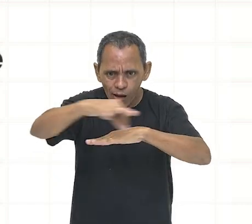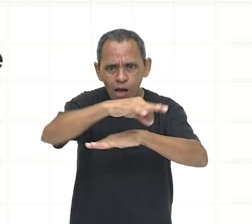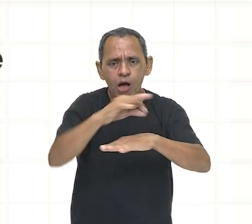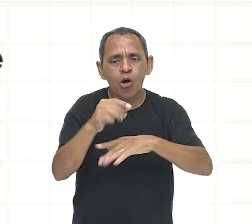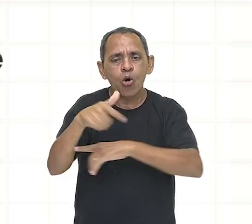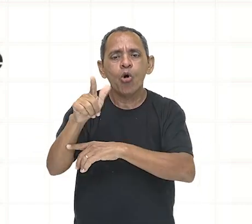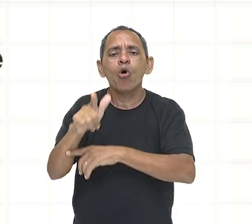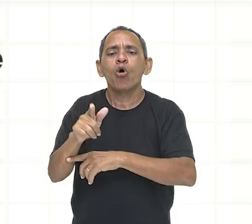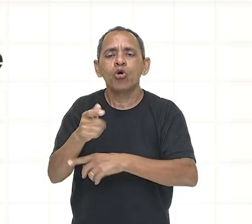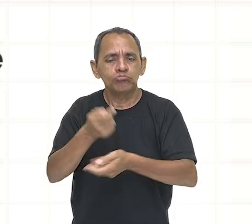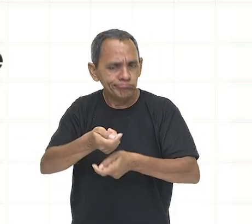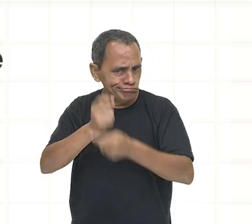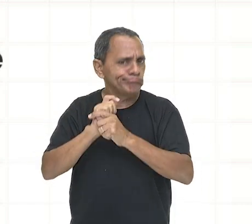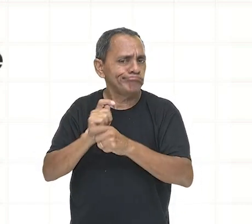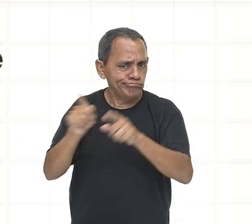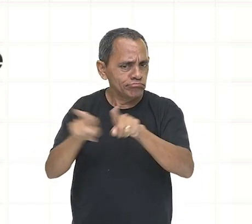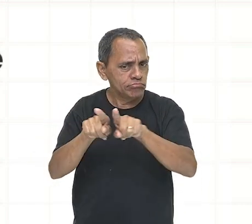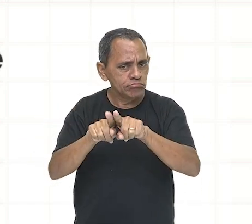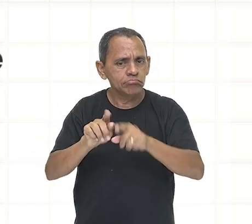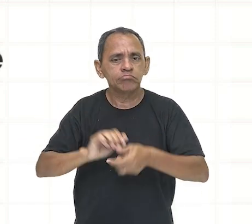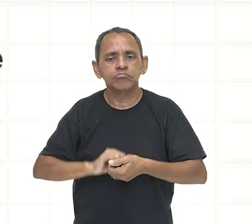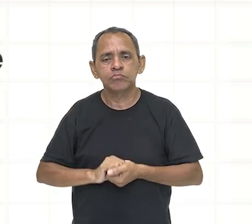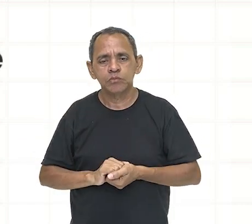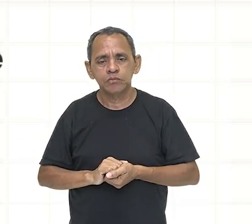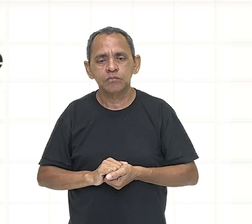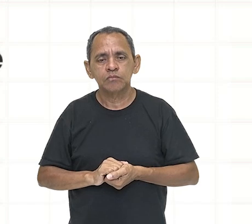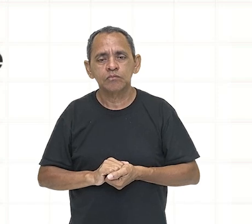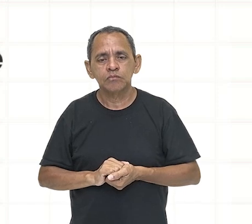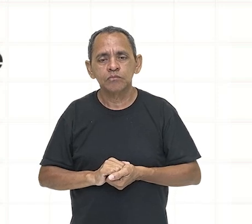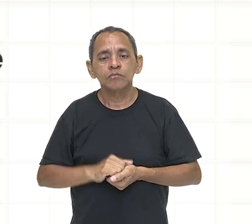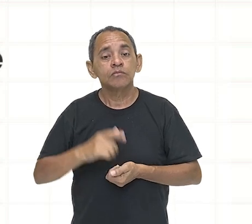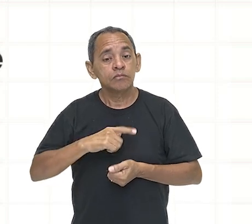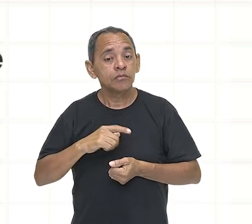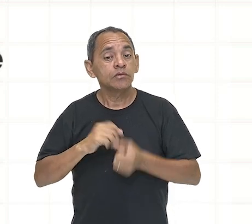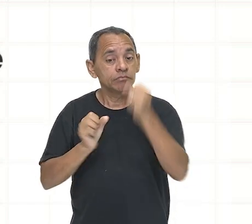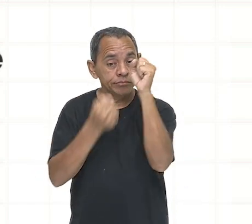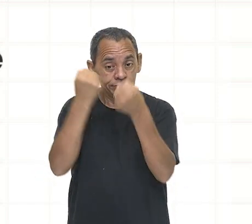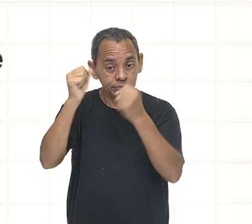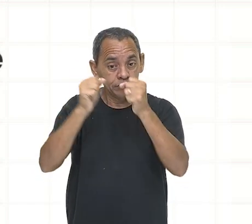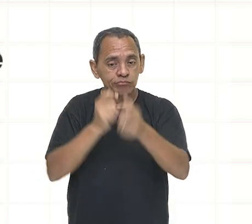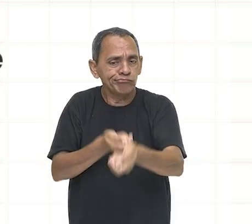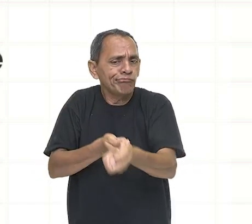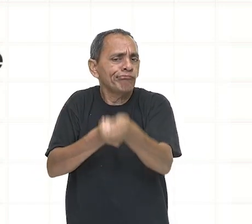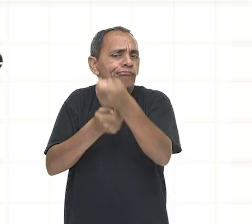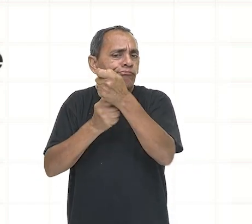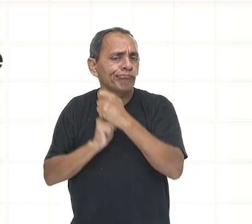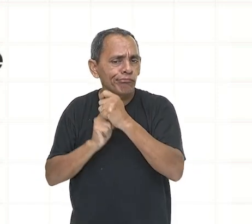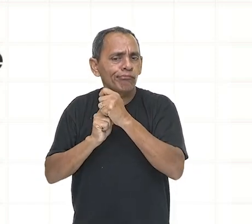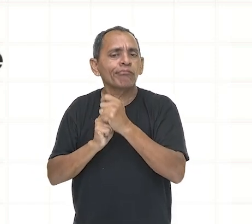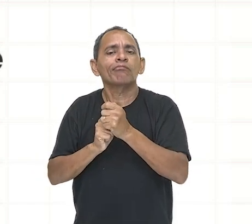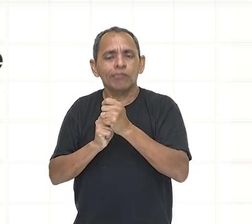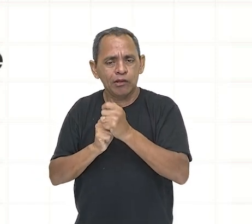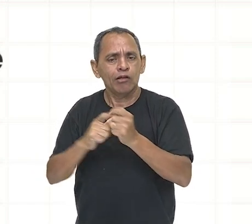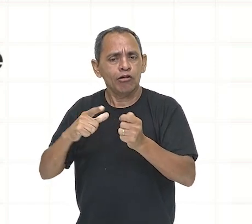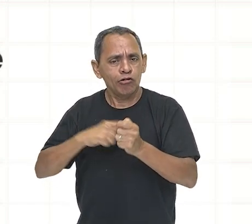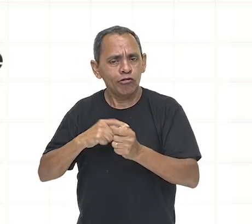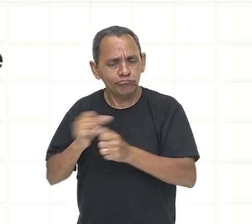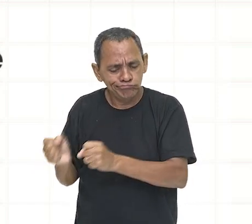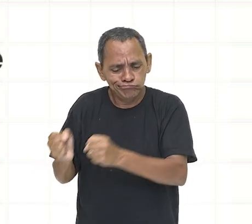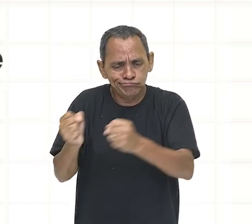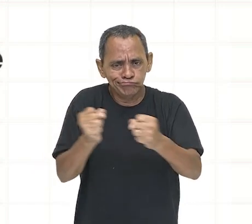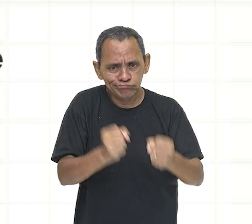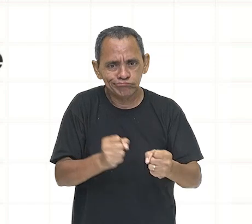é importante para o setor primário, que possui uma indústria pesqueira significativa, especialmente em países